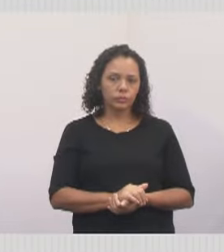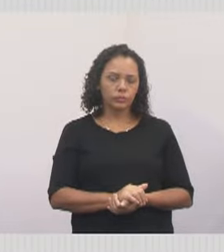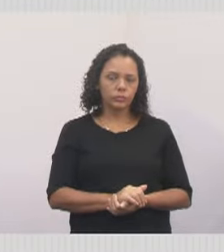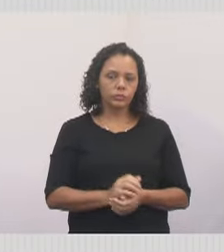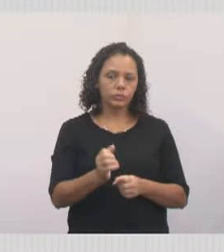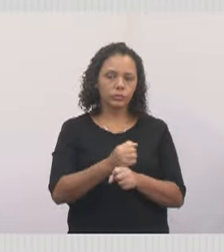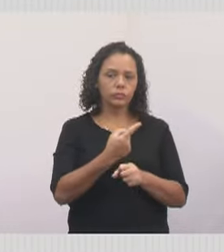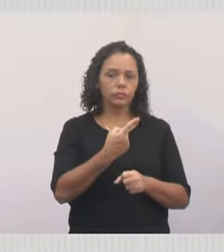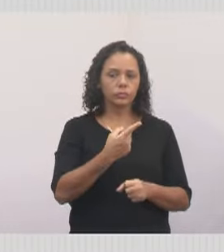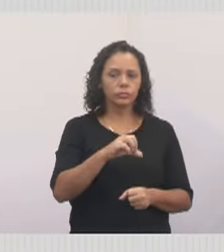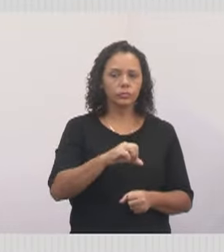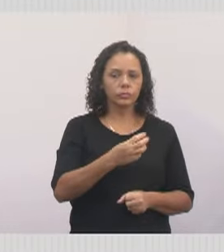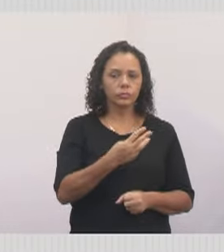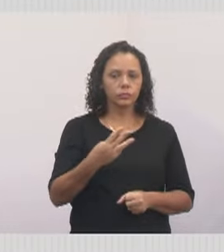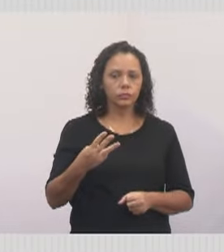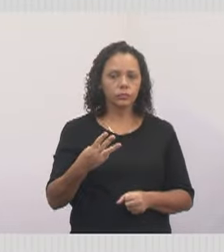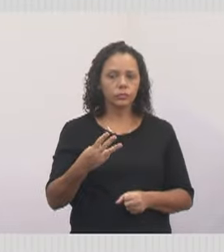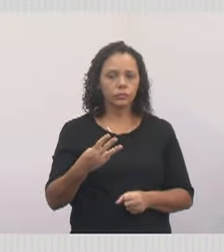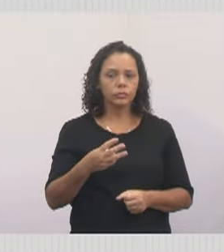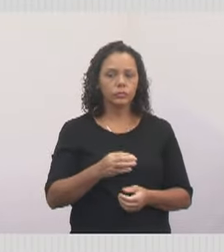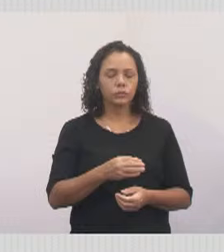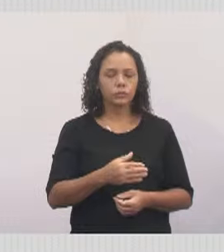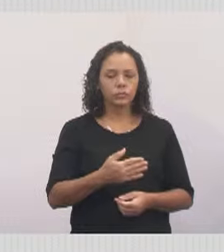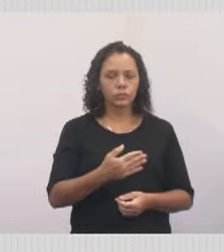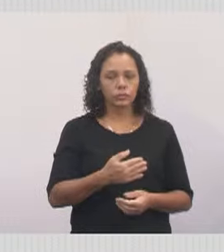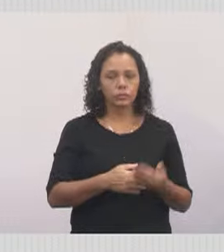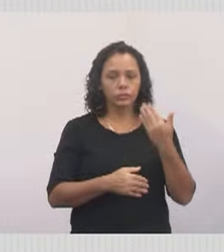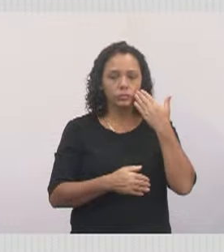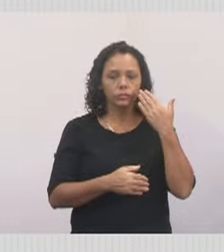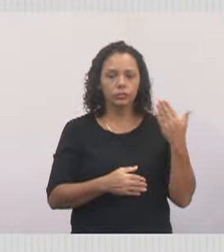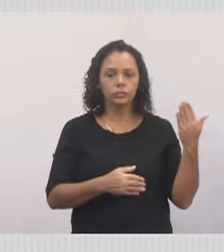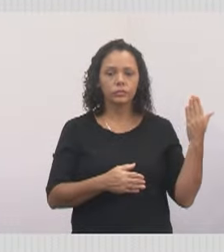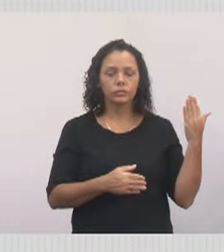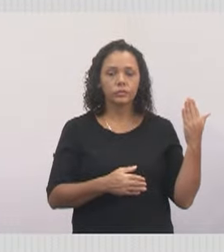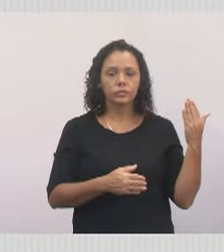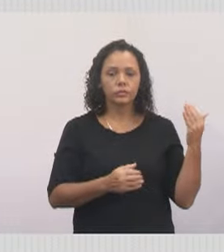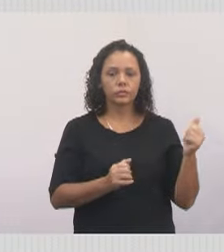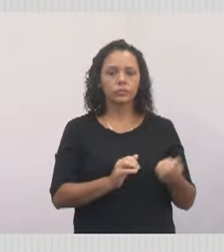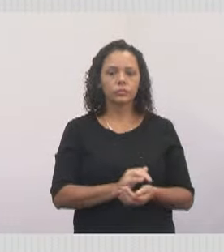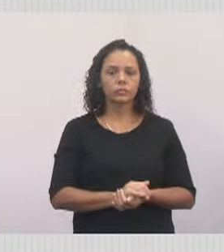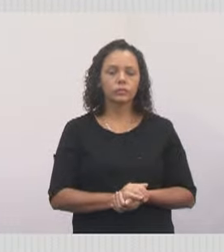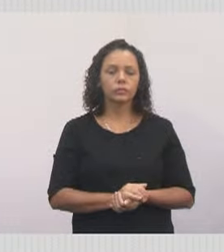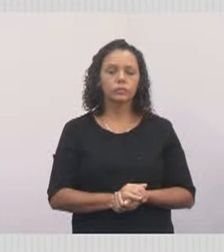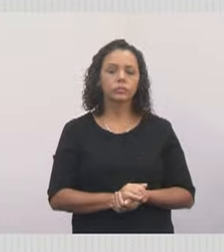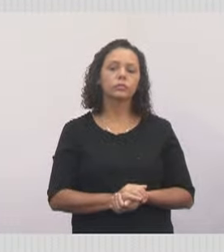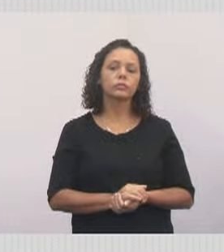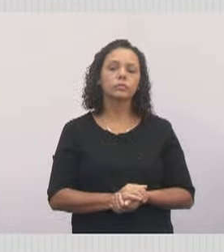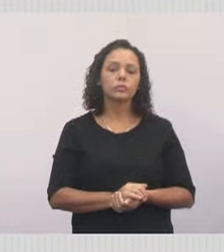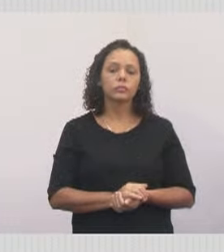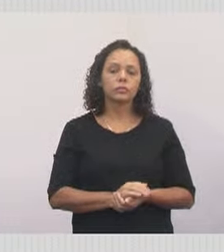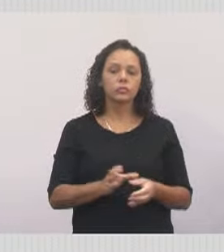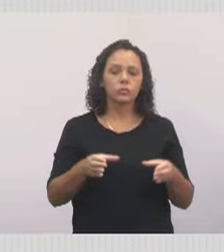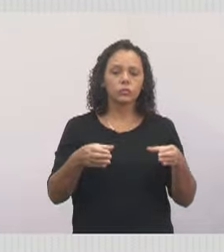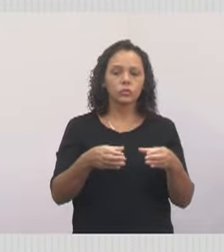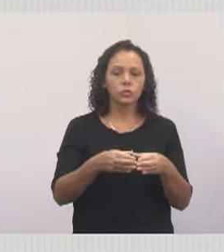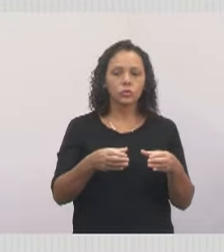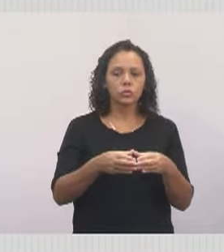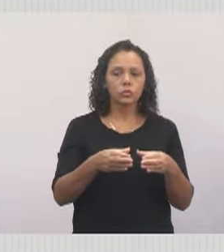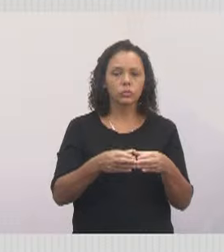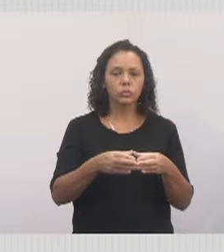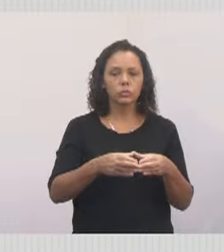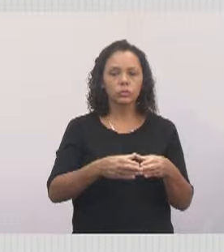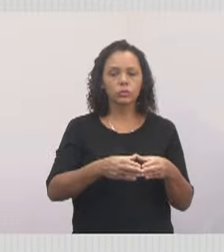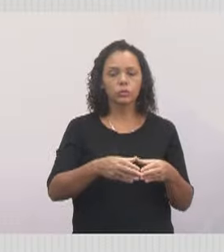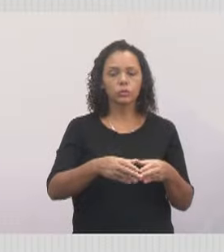Então, no ano de 1933, com a desativação do Esperança Futebol Clube, um grupo de